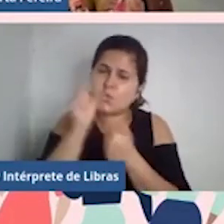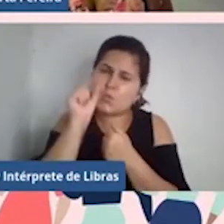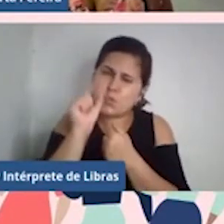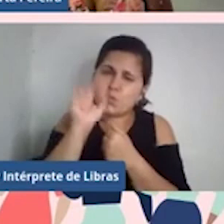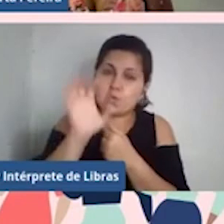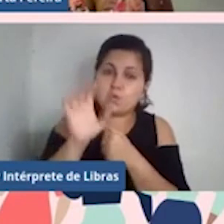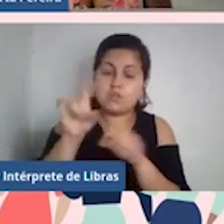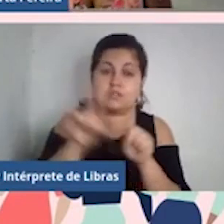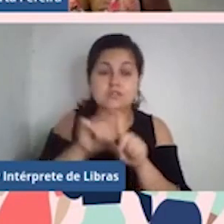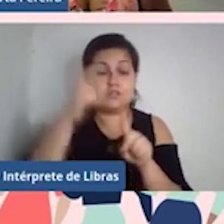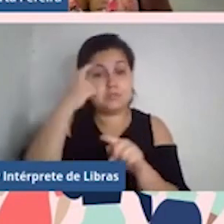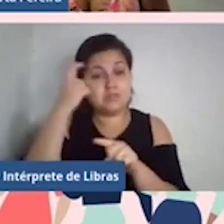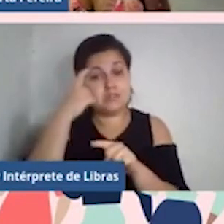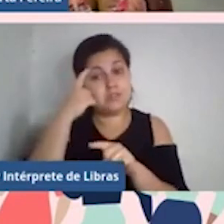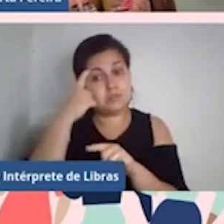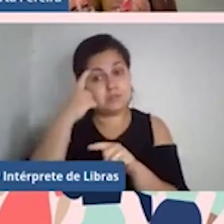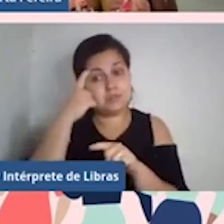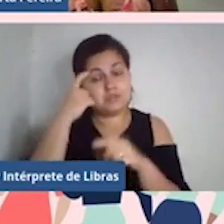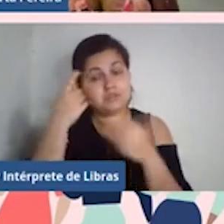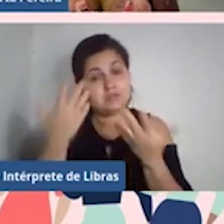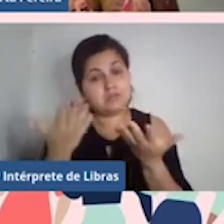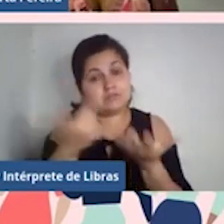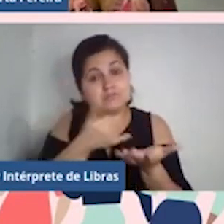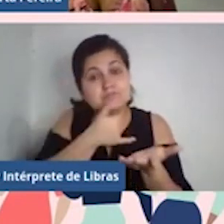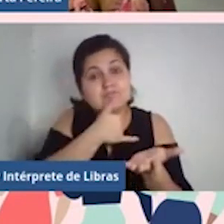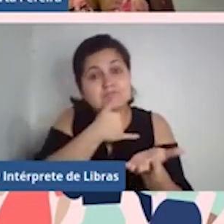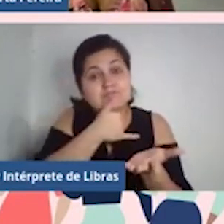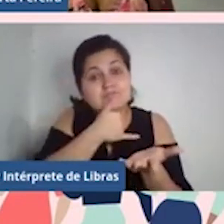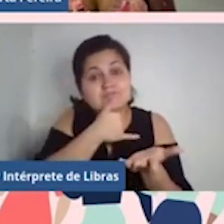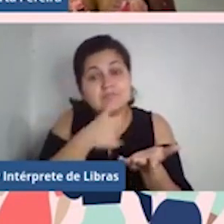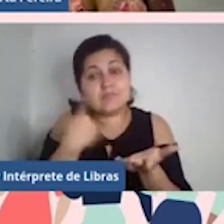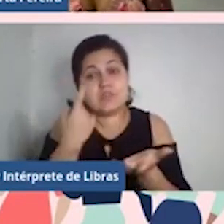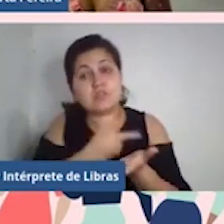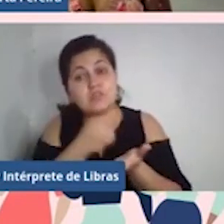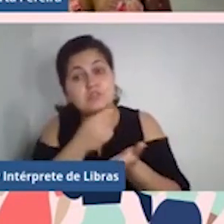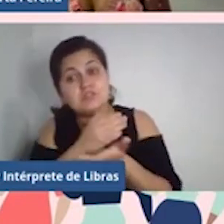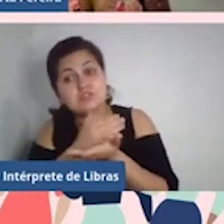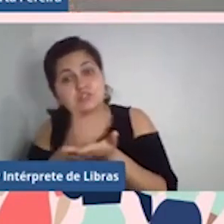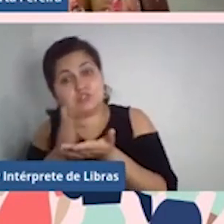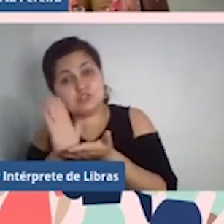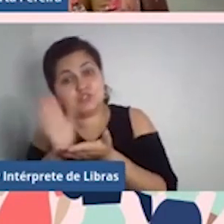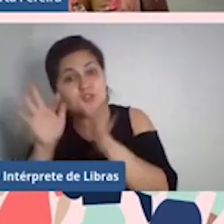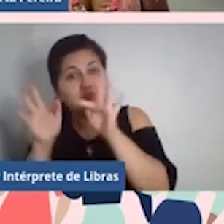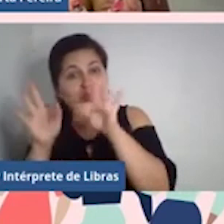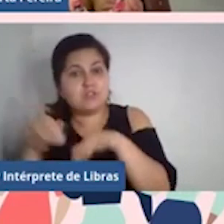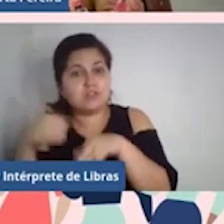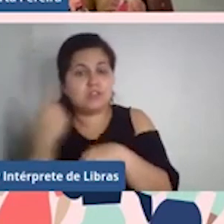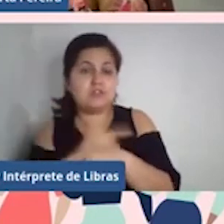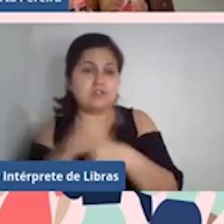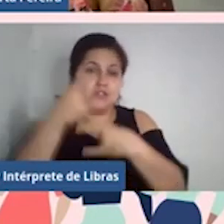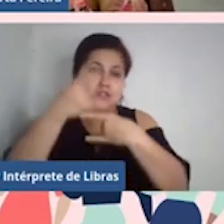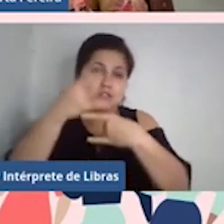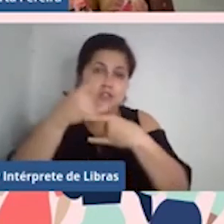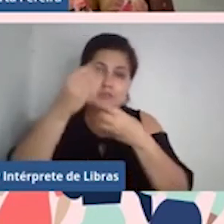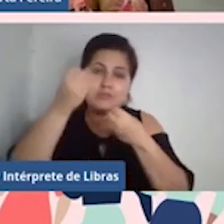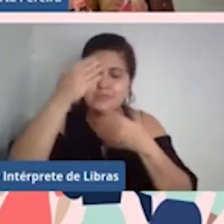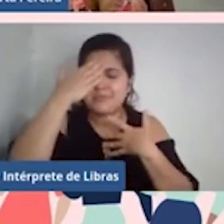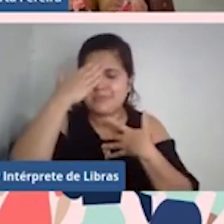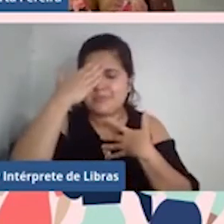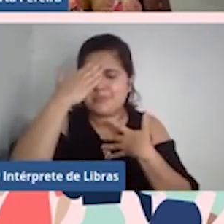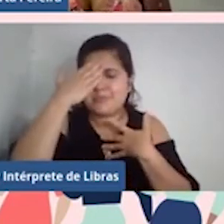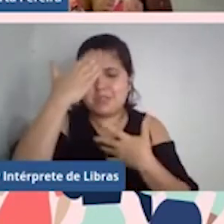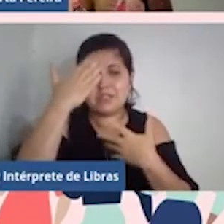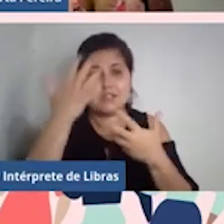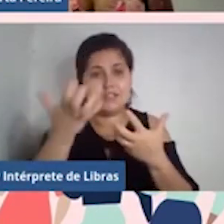penso. E, infelizmente, estamos indo para o final da nossa live. Obrigada, quero agradecer